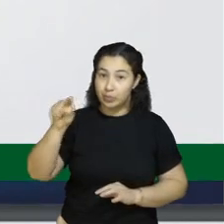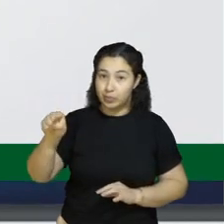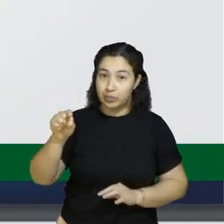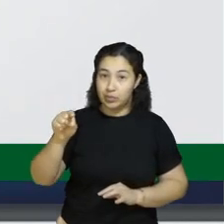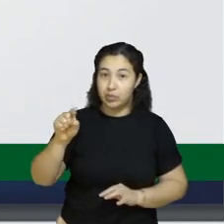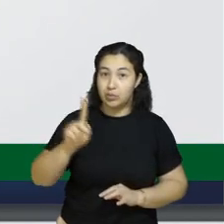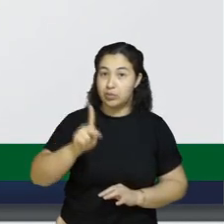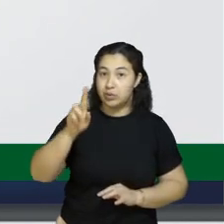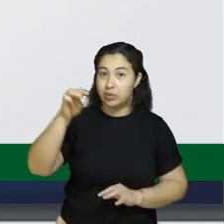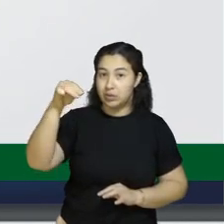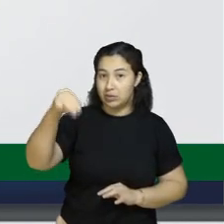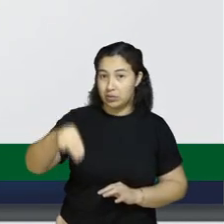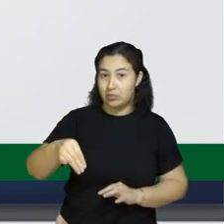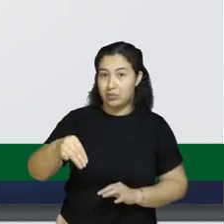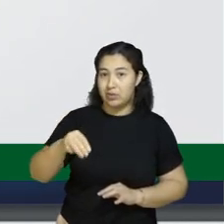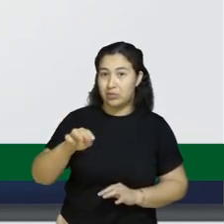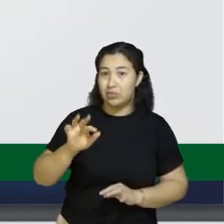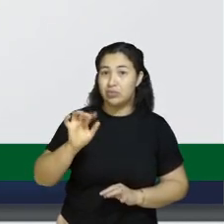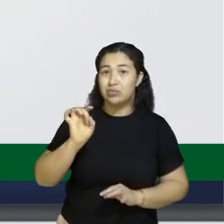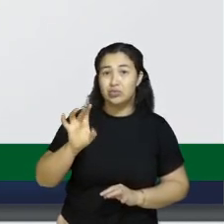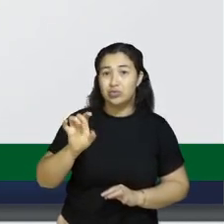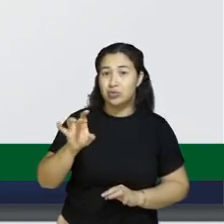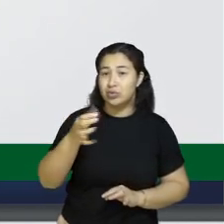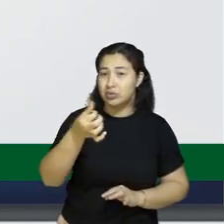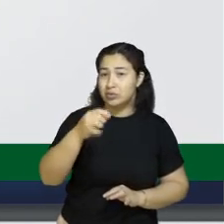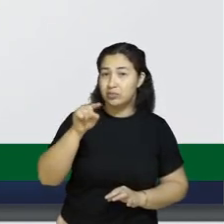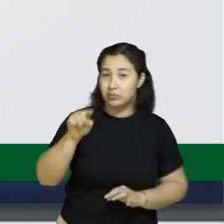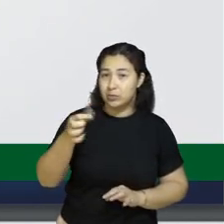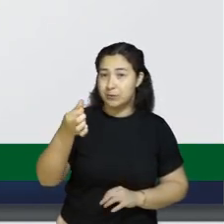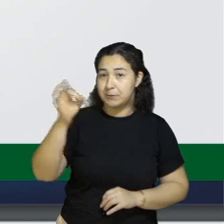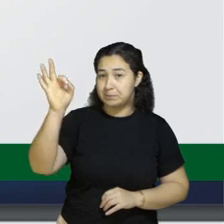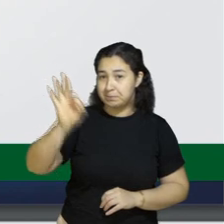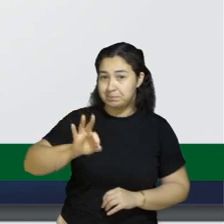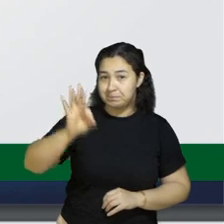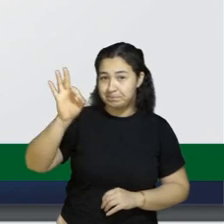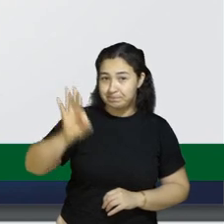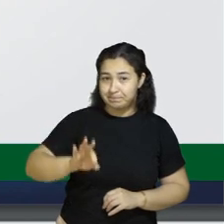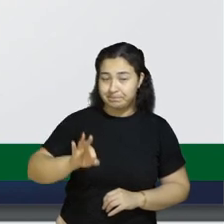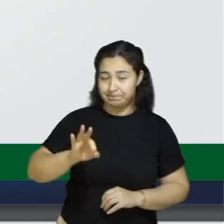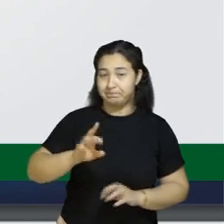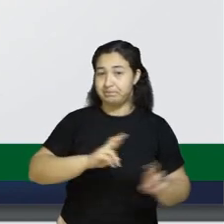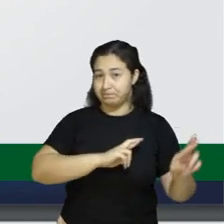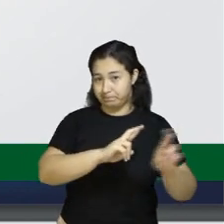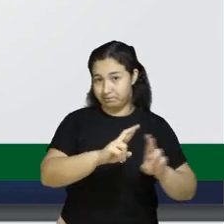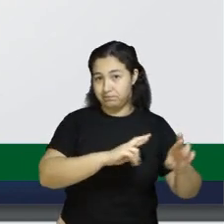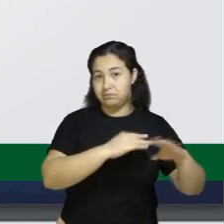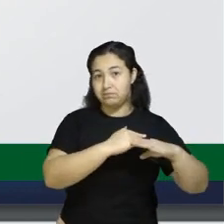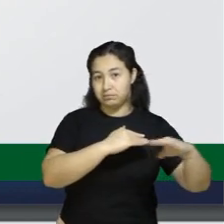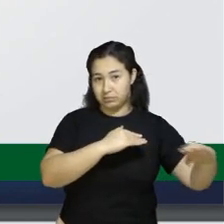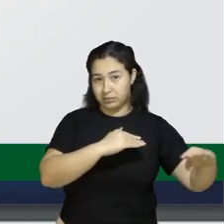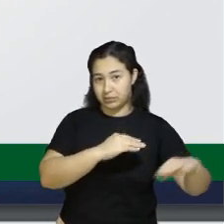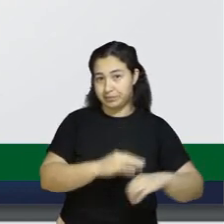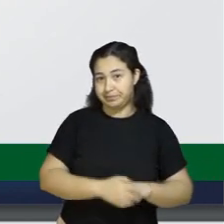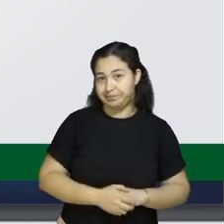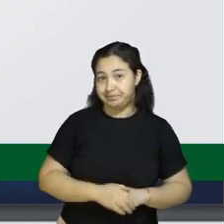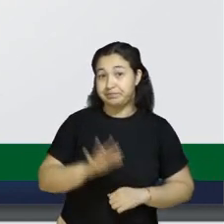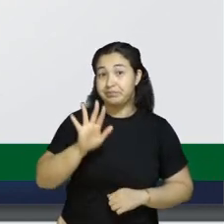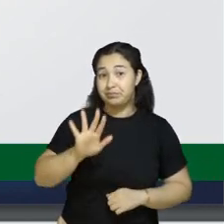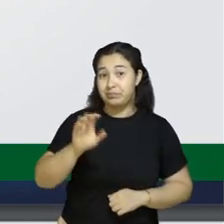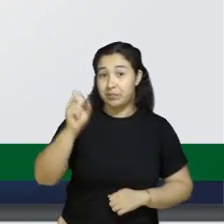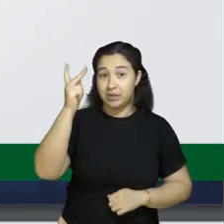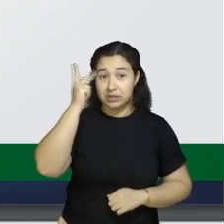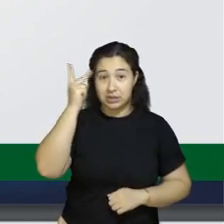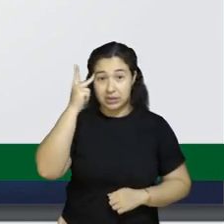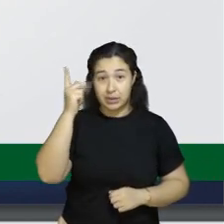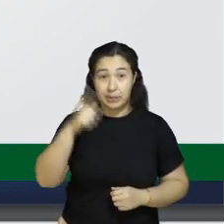nós evidenciamos os 6,6% do total da nossa malha pavimentada. Enquanto que São Paulo tem